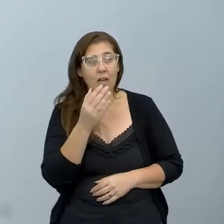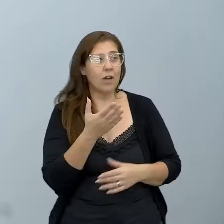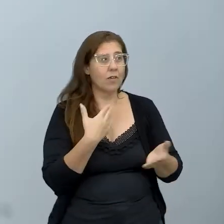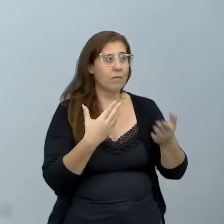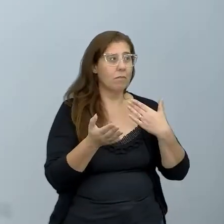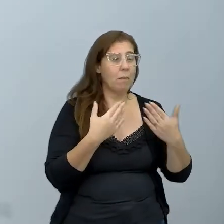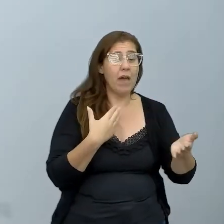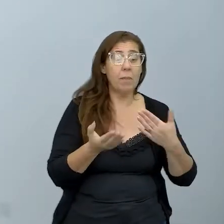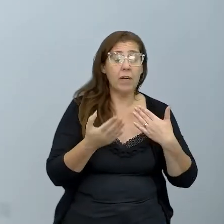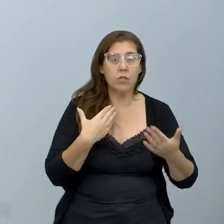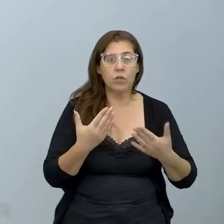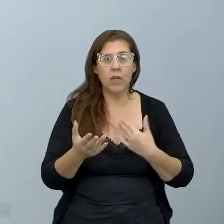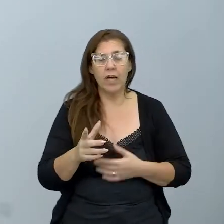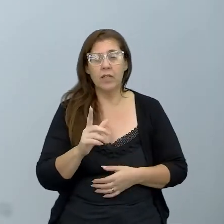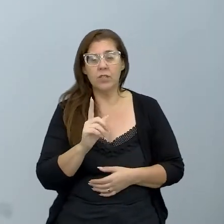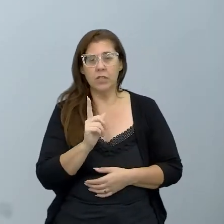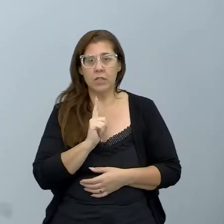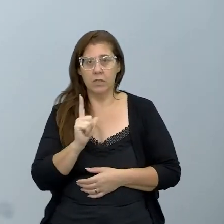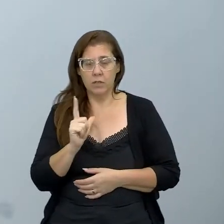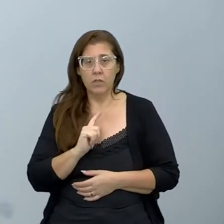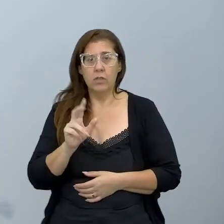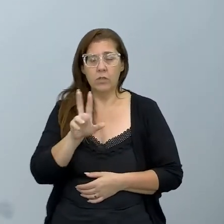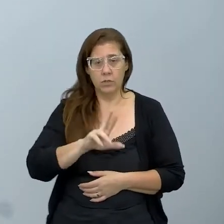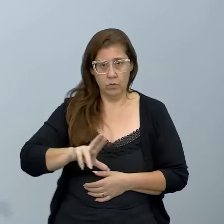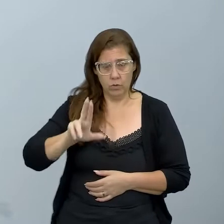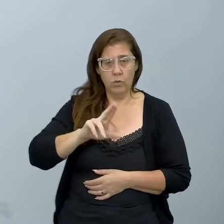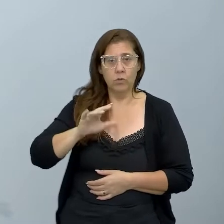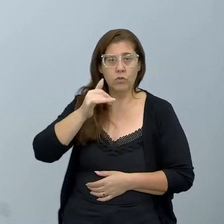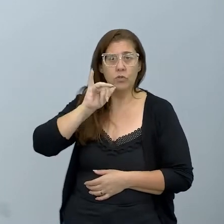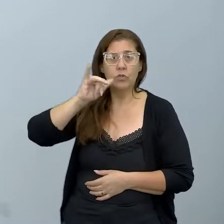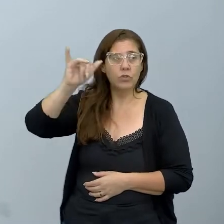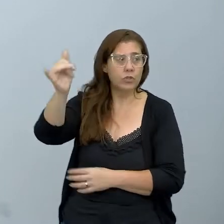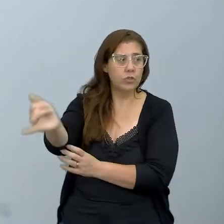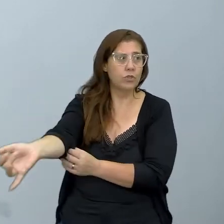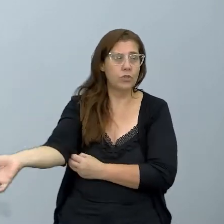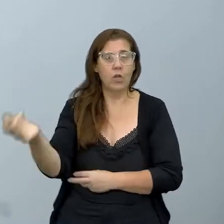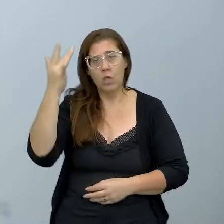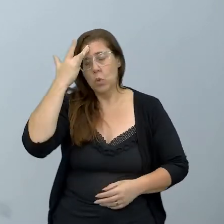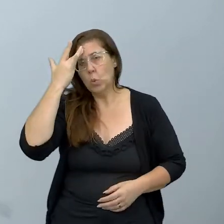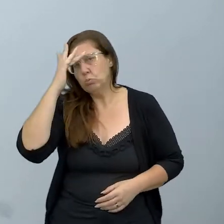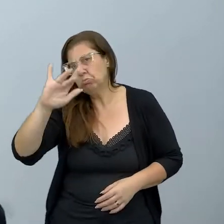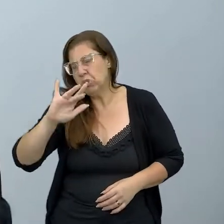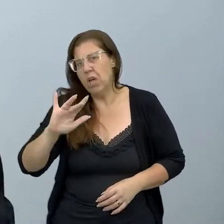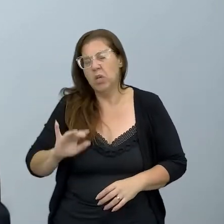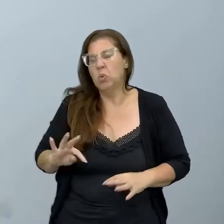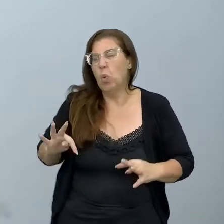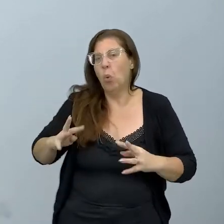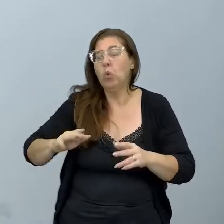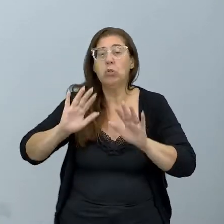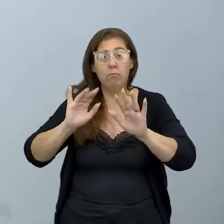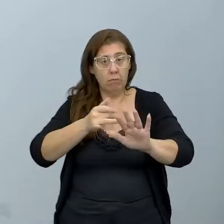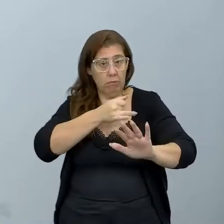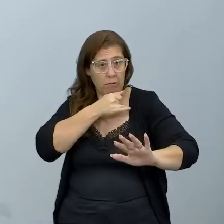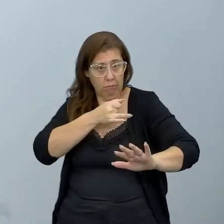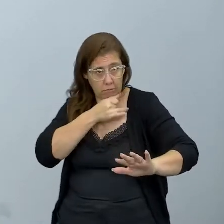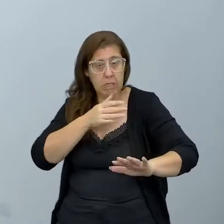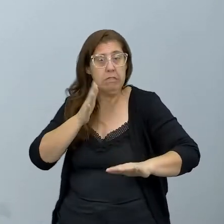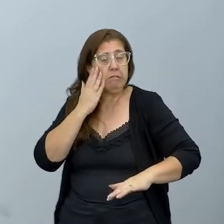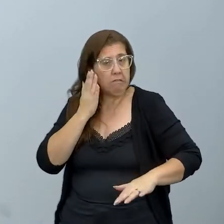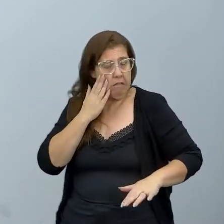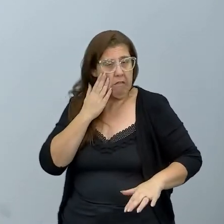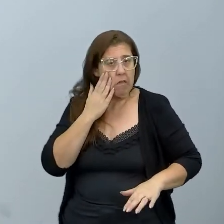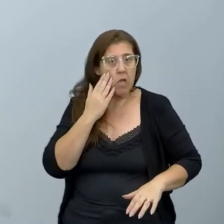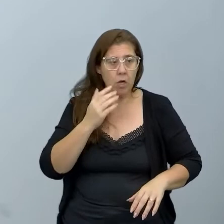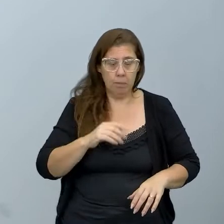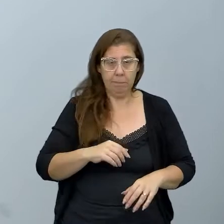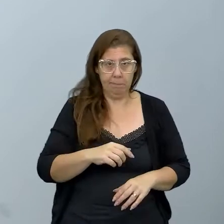sobre isso, né? A questão do consumo da energia. Eu não sei muito, mas eu sei, por exemplo, que equipamentos muito